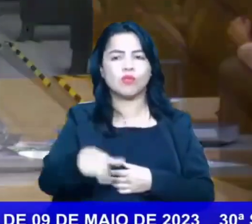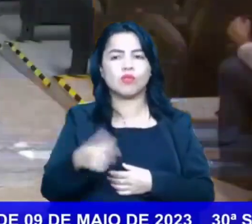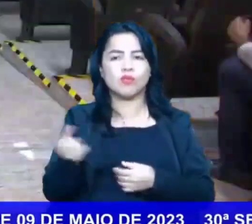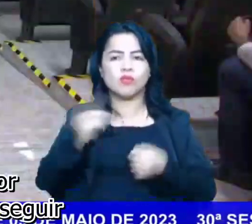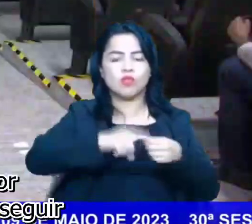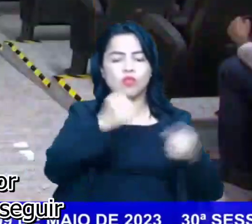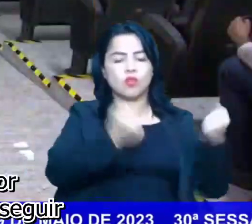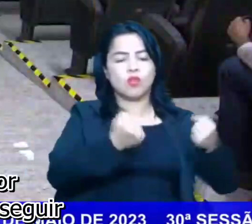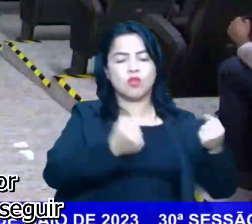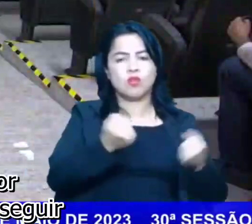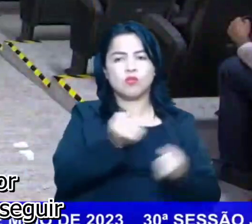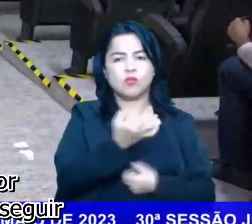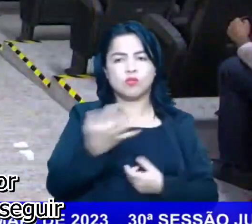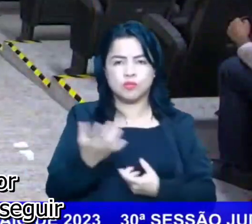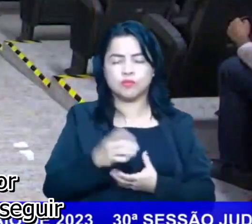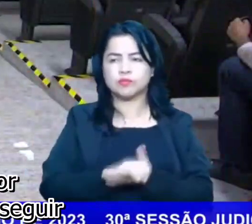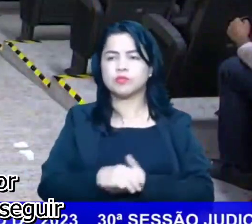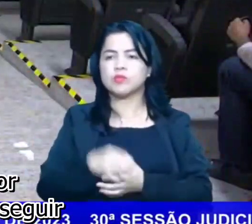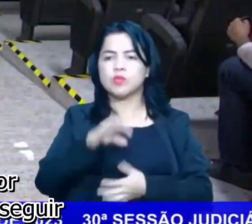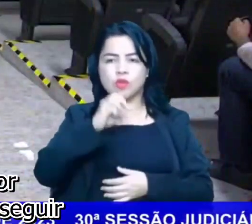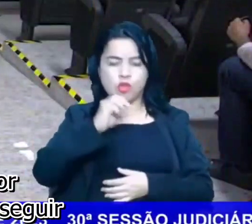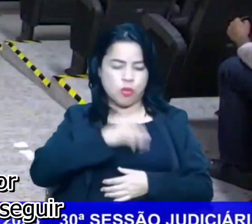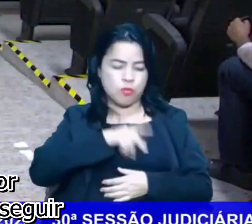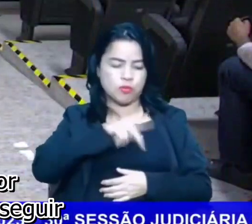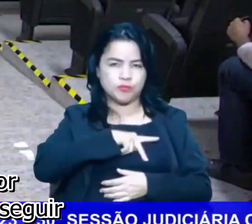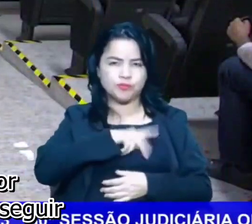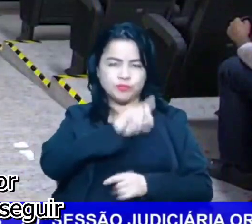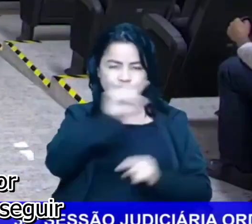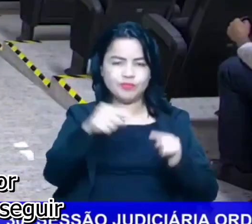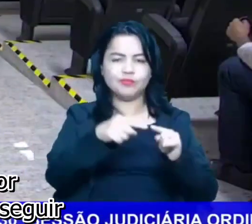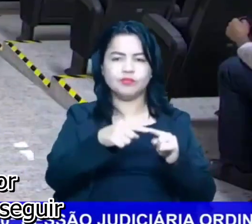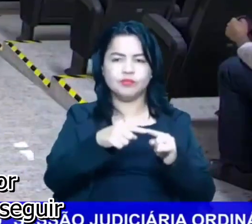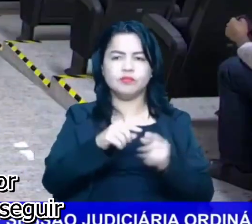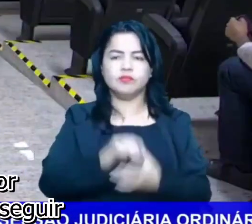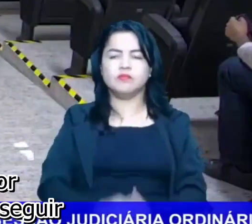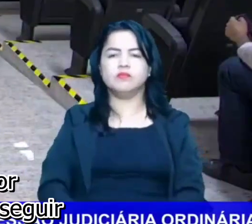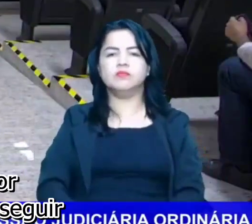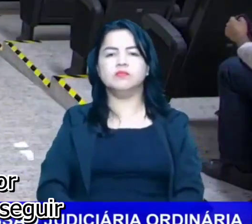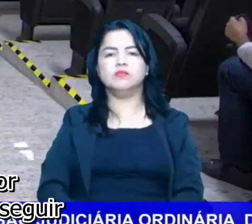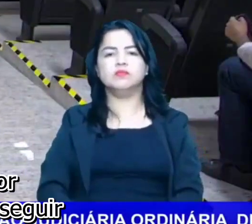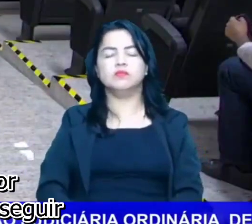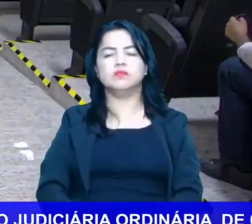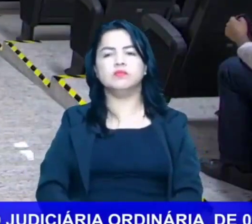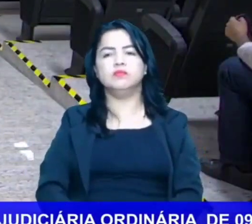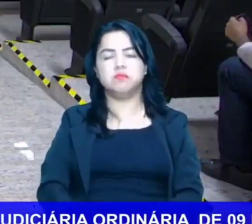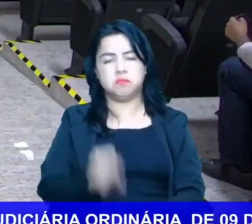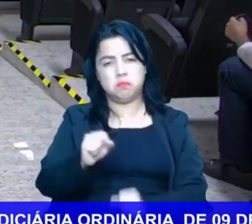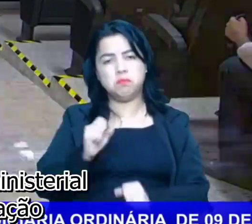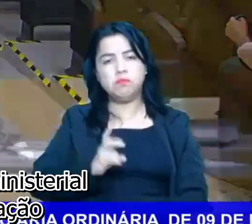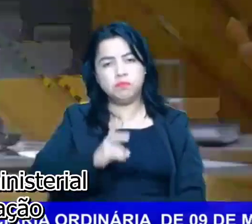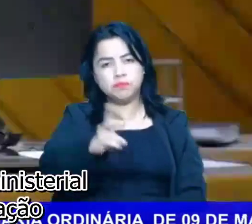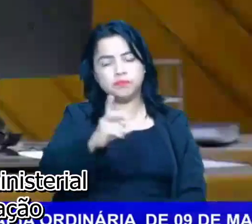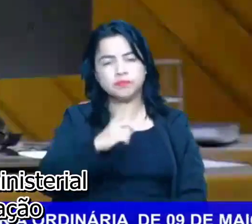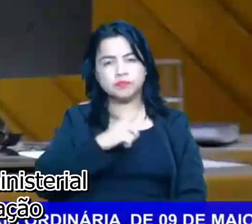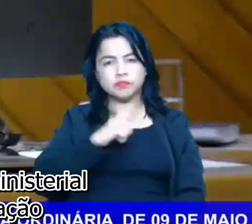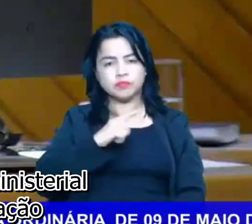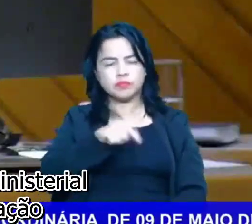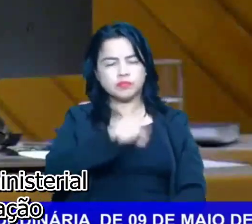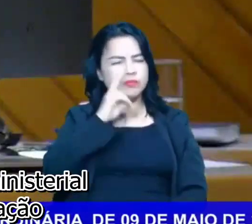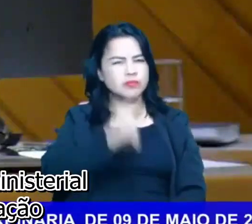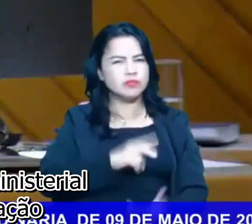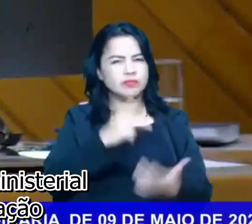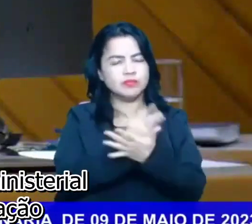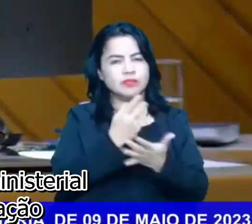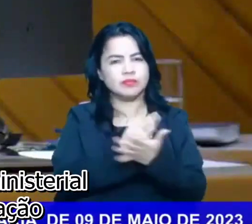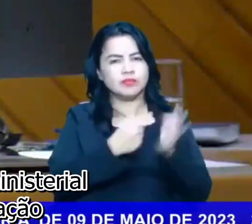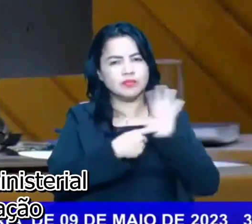relatório. Relatório, doutor Pablo. Imagem ampla do plenário, sem reiterado, parecer, senhor presidente. Reiterada, a relatora pode prosseguir. Bom, a irregularidade